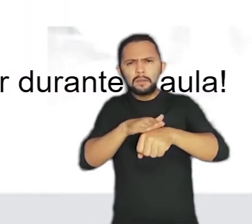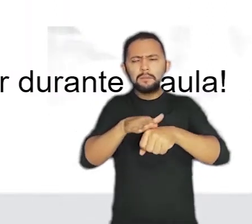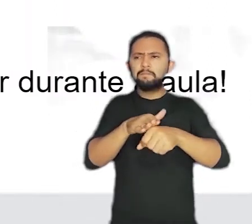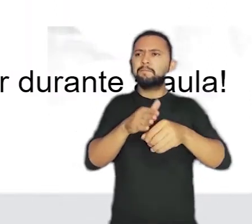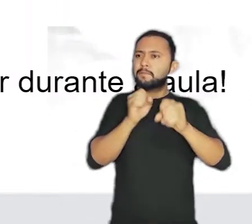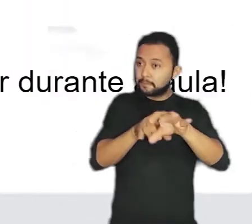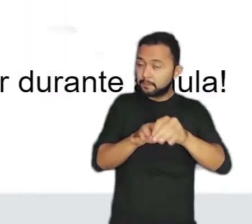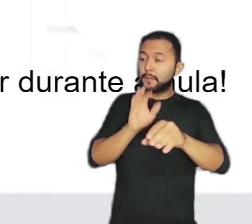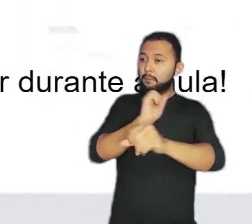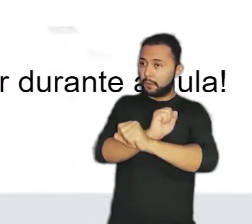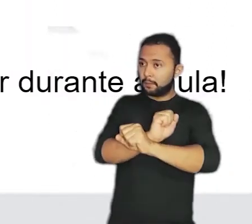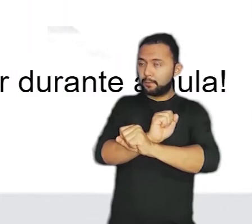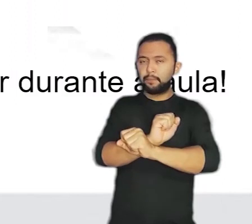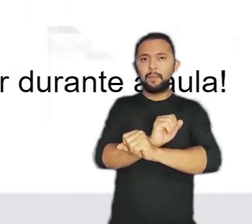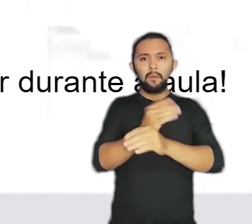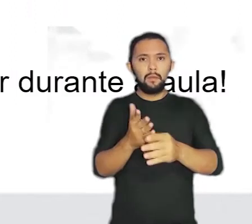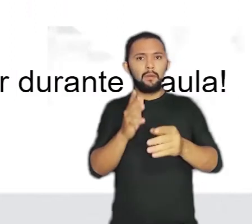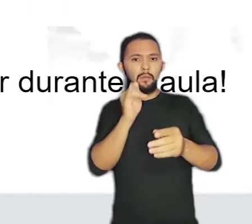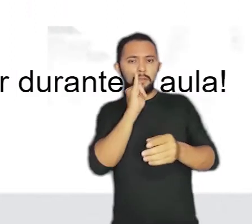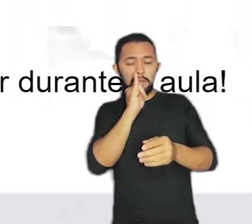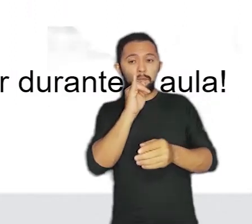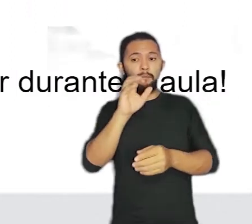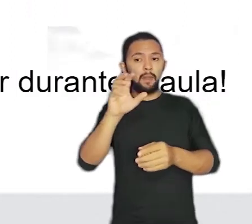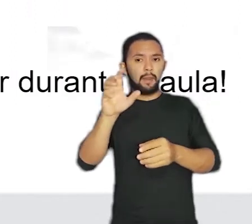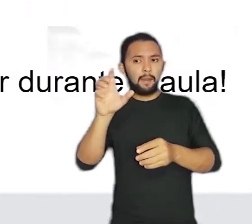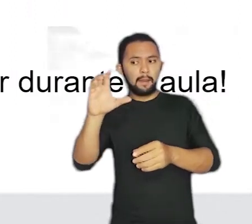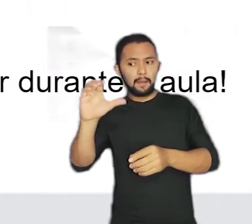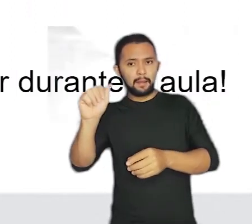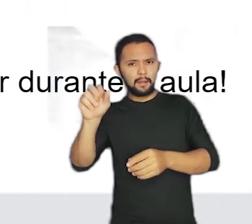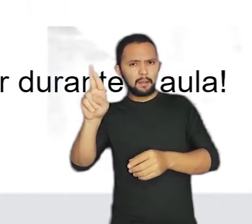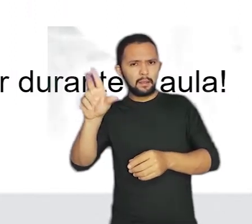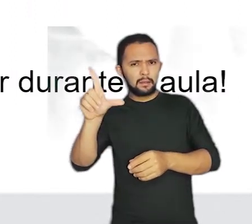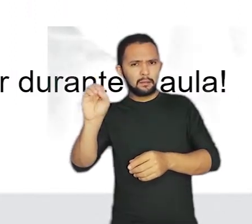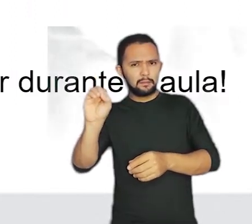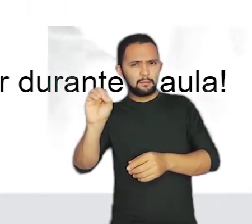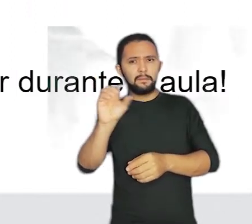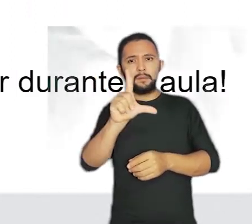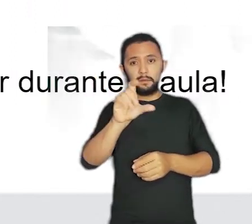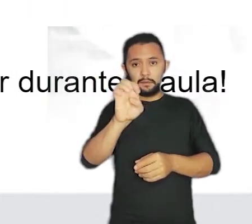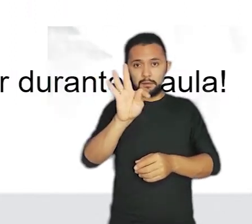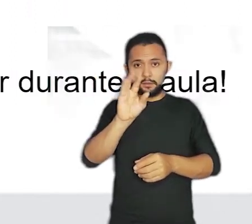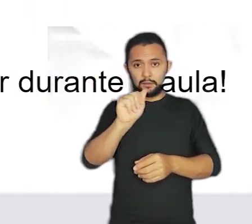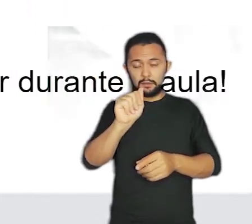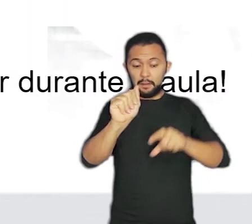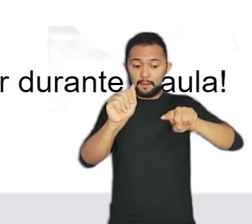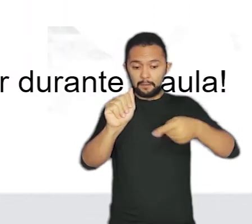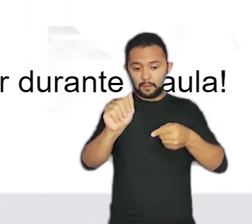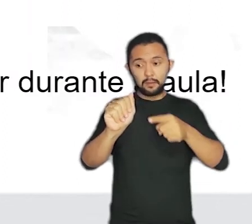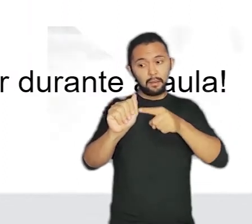conversar durante a aula. Então, vocativo são termos isolados, repetindo, não faz parte nem do sujeito e nem do